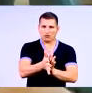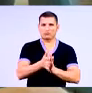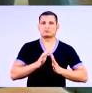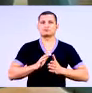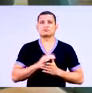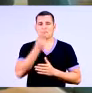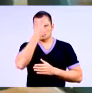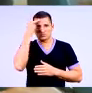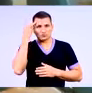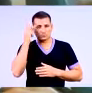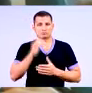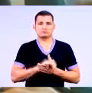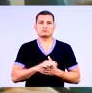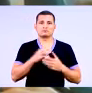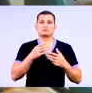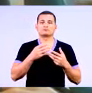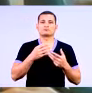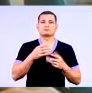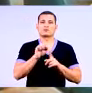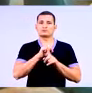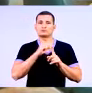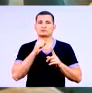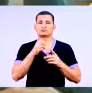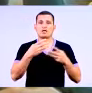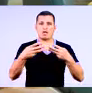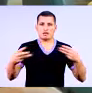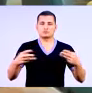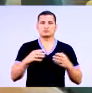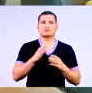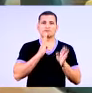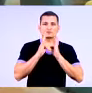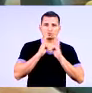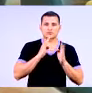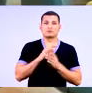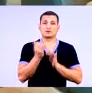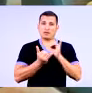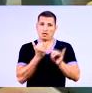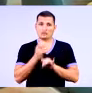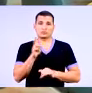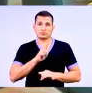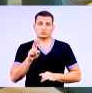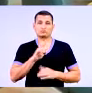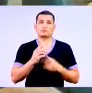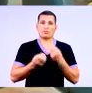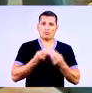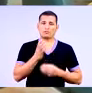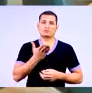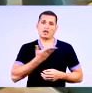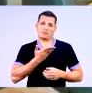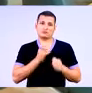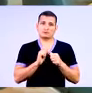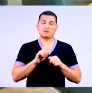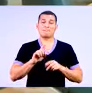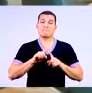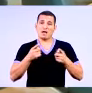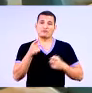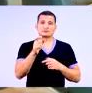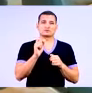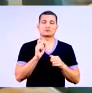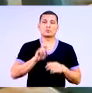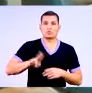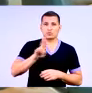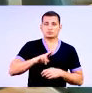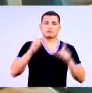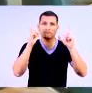pessoa, né, nessa rede social, né, que a internet a gente usa como meio para fazer amigos. Agora, se você usa a imagem da pessoa, o nome da